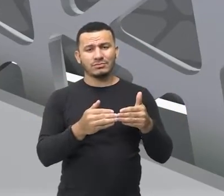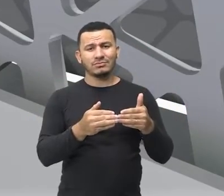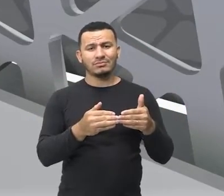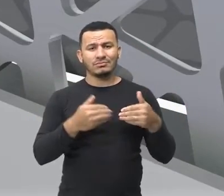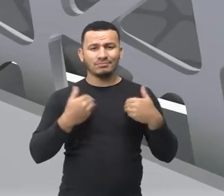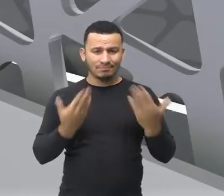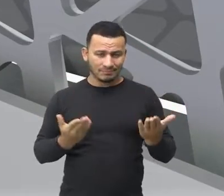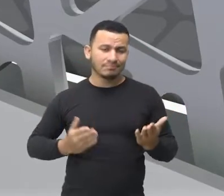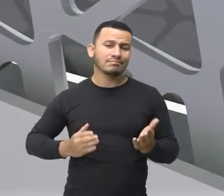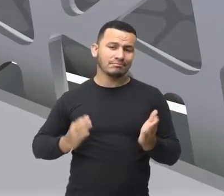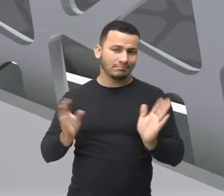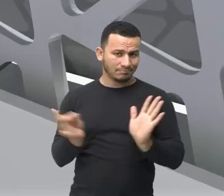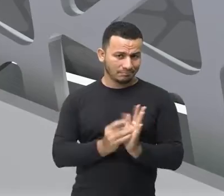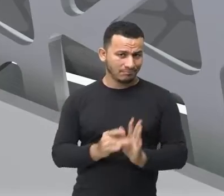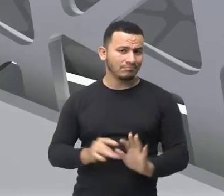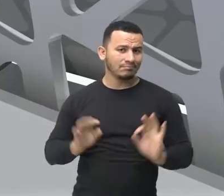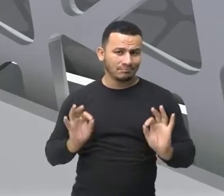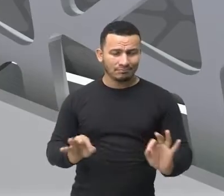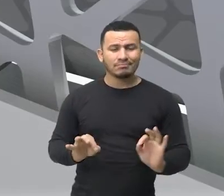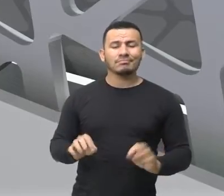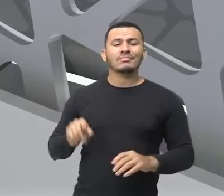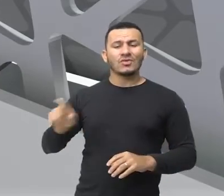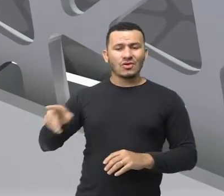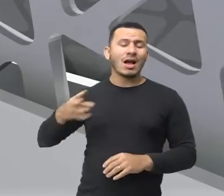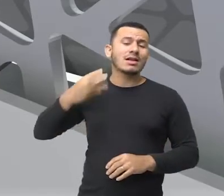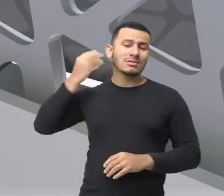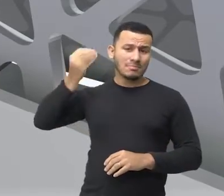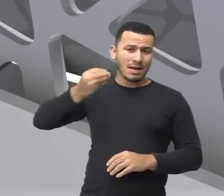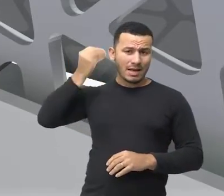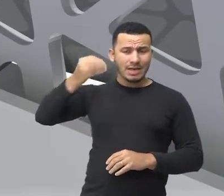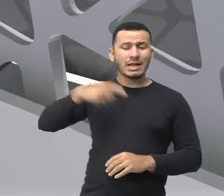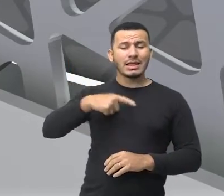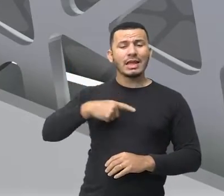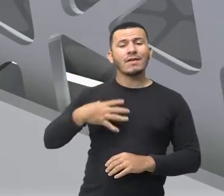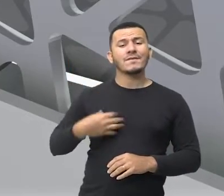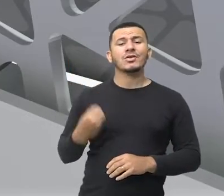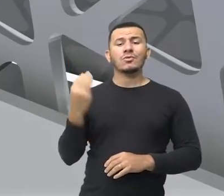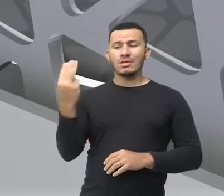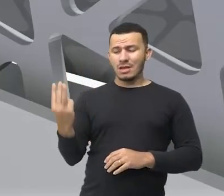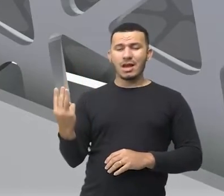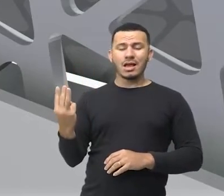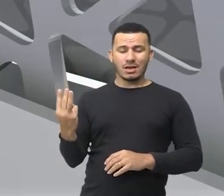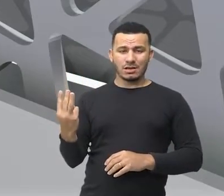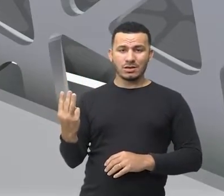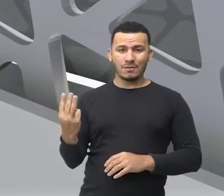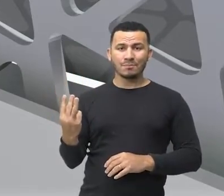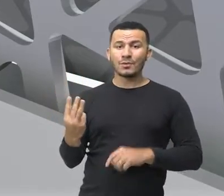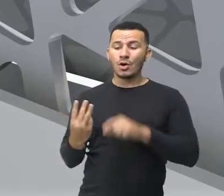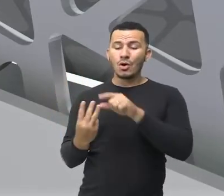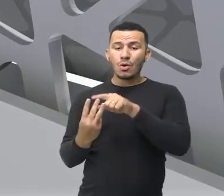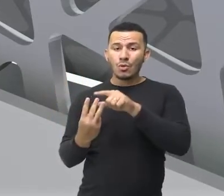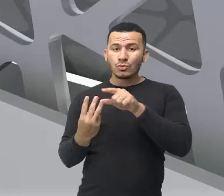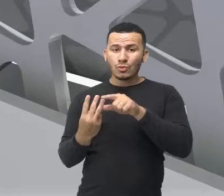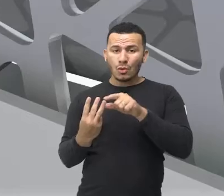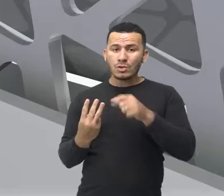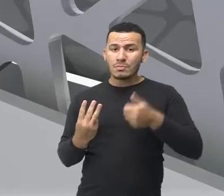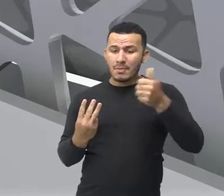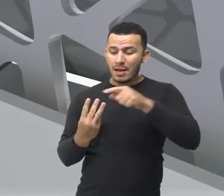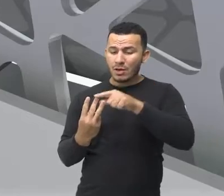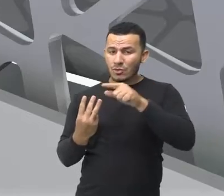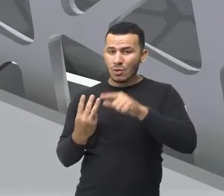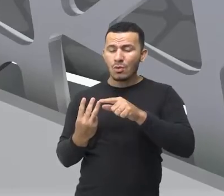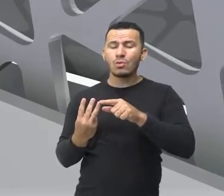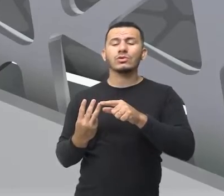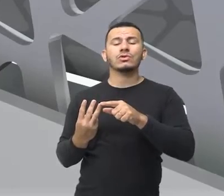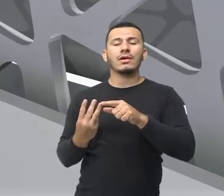nós. Mostrou que, de fato, ela teve a experiência de ter 3 filhos. E aí, com os 2 primeiros,